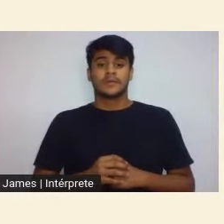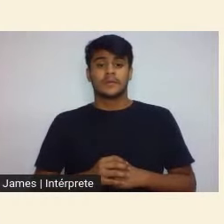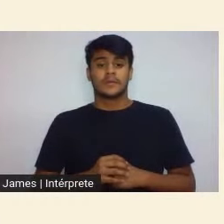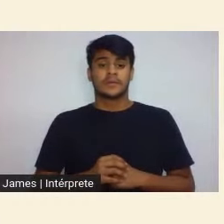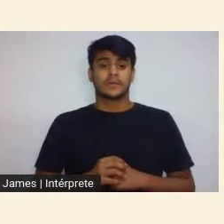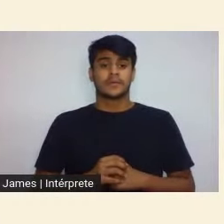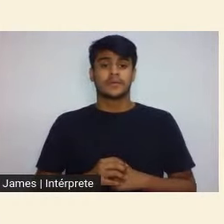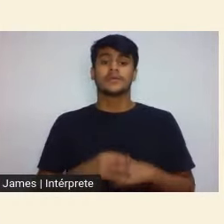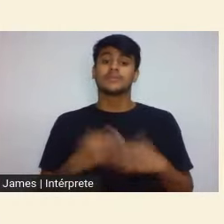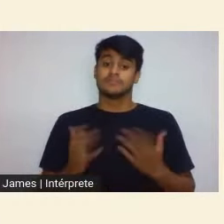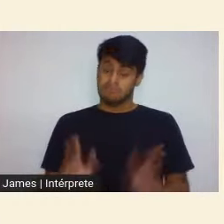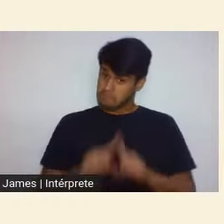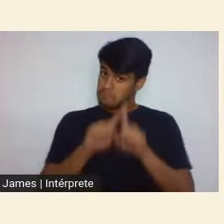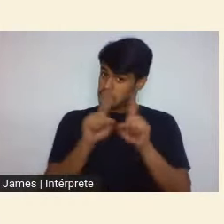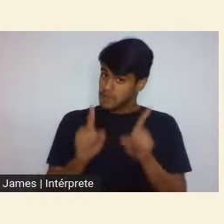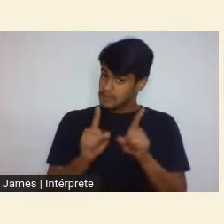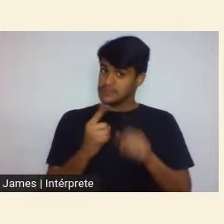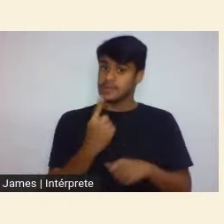em